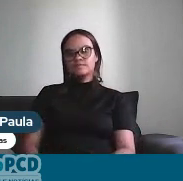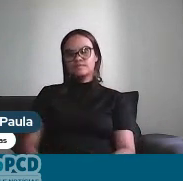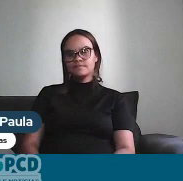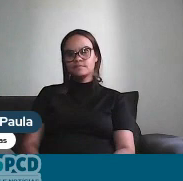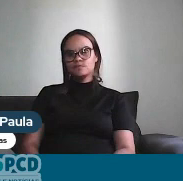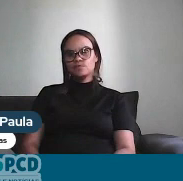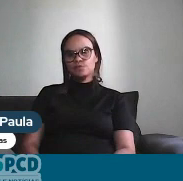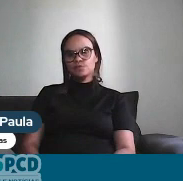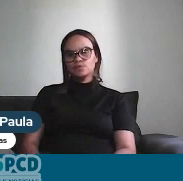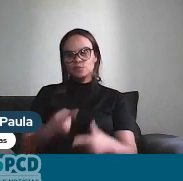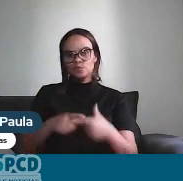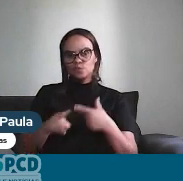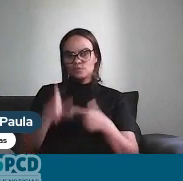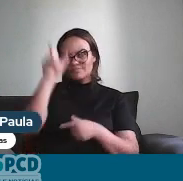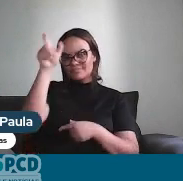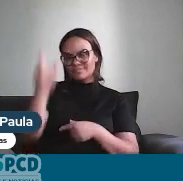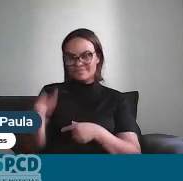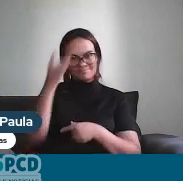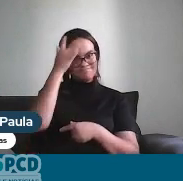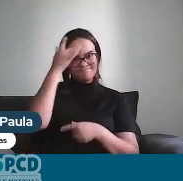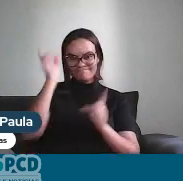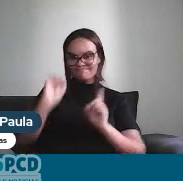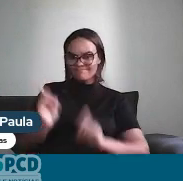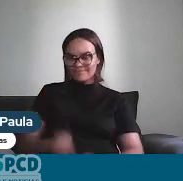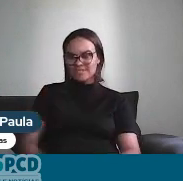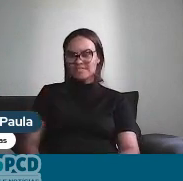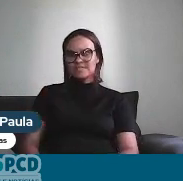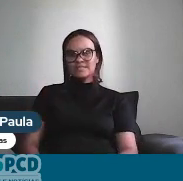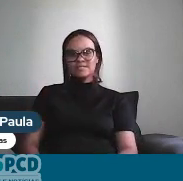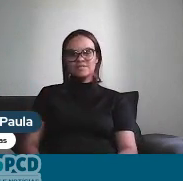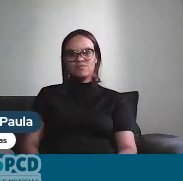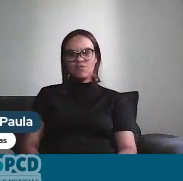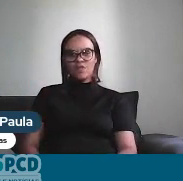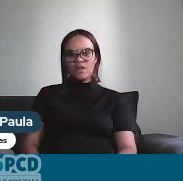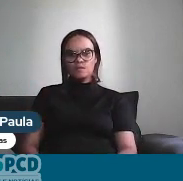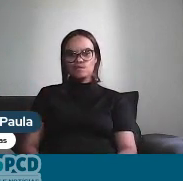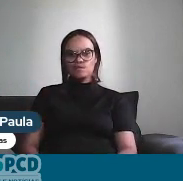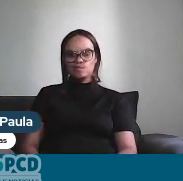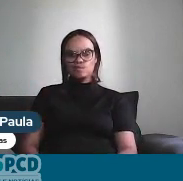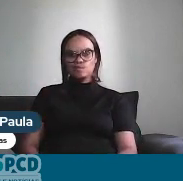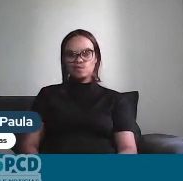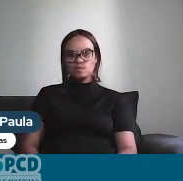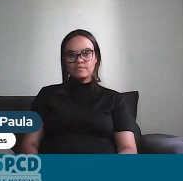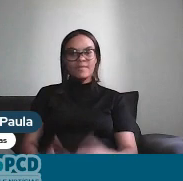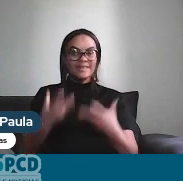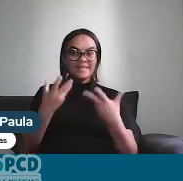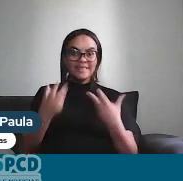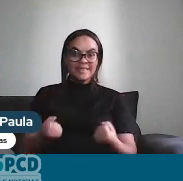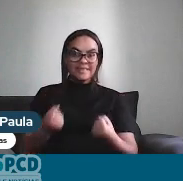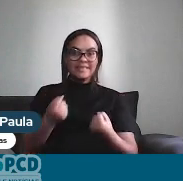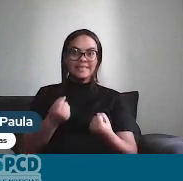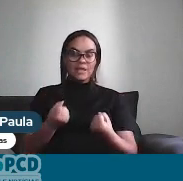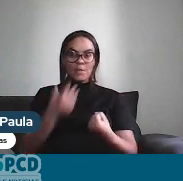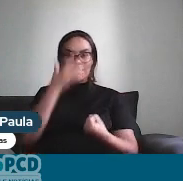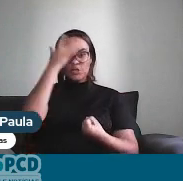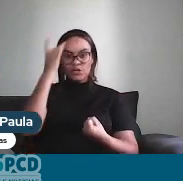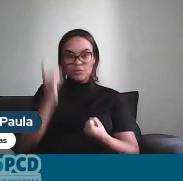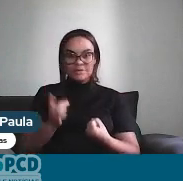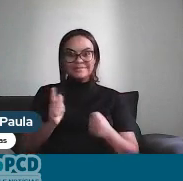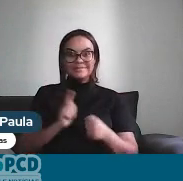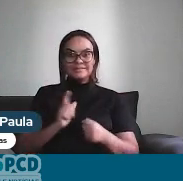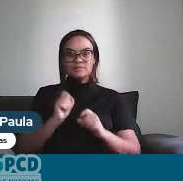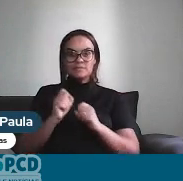problema não é da pessoa com deficiência, é da aceitação da pessoa com deficiência. É de